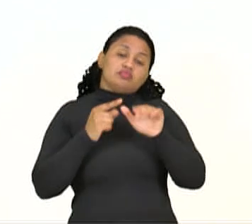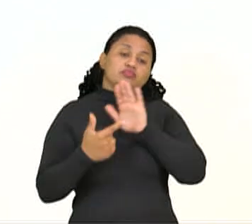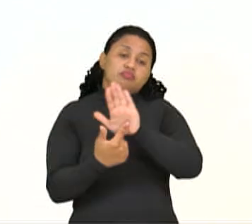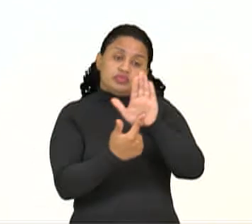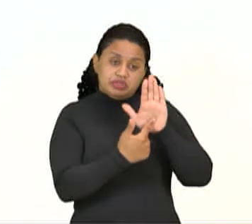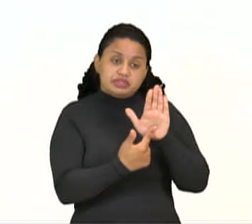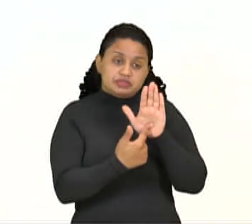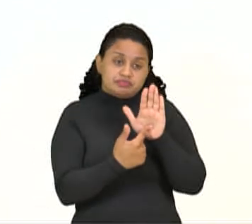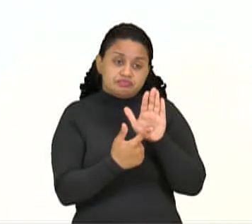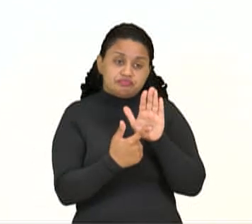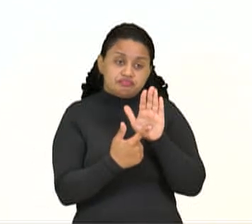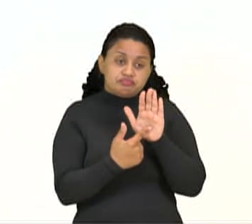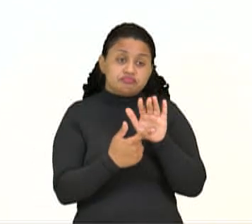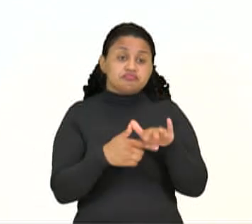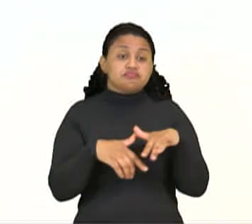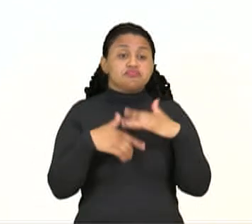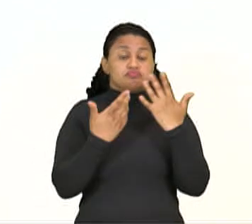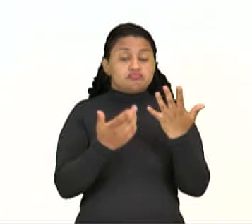aspecto.